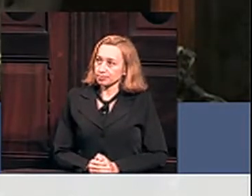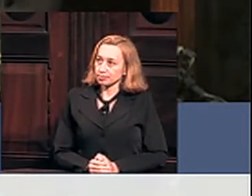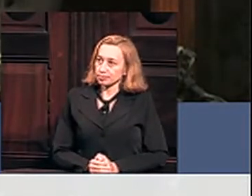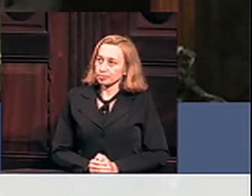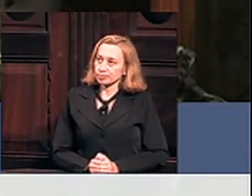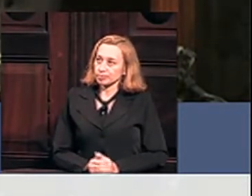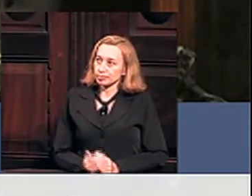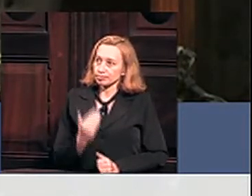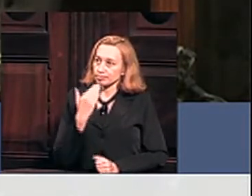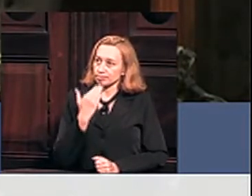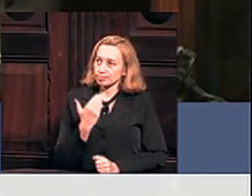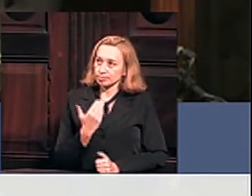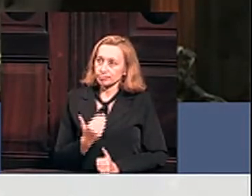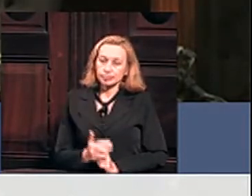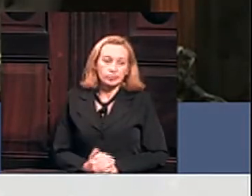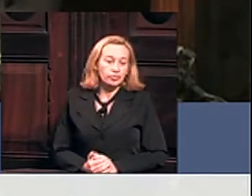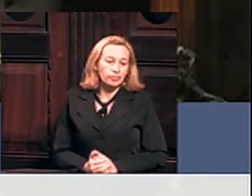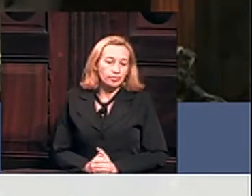que ela...